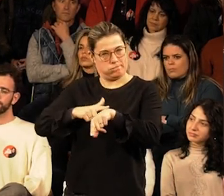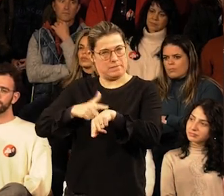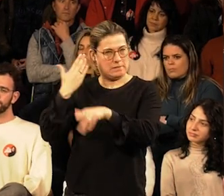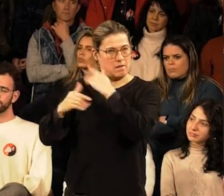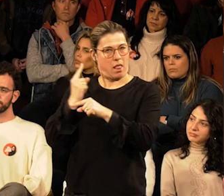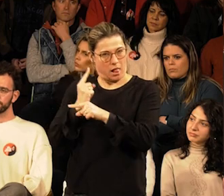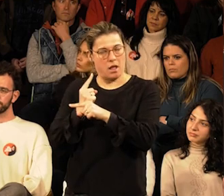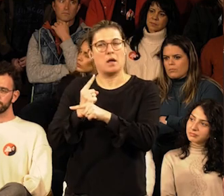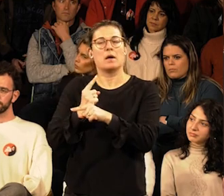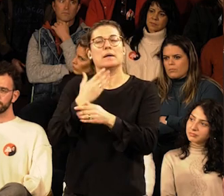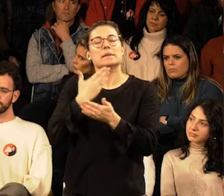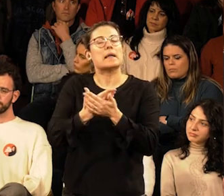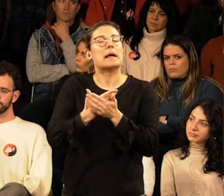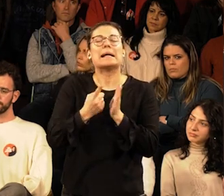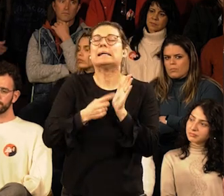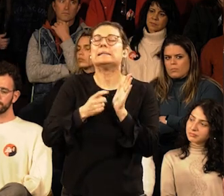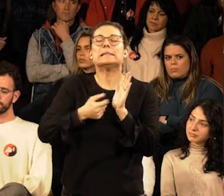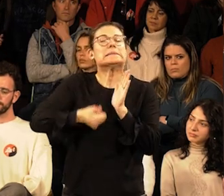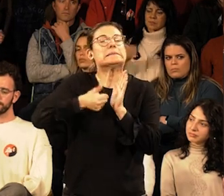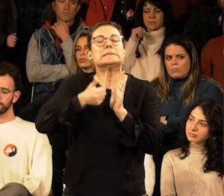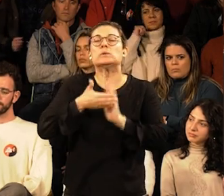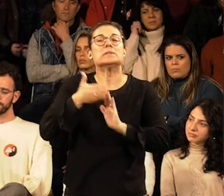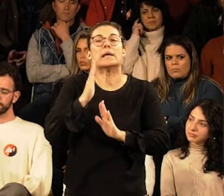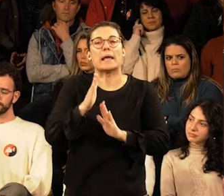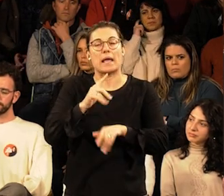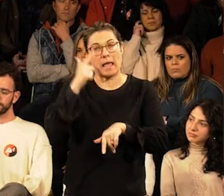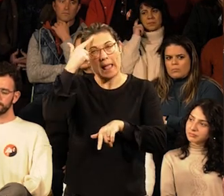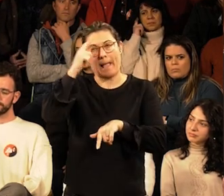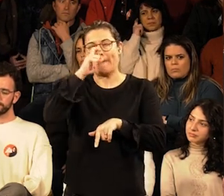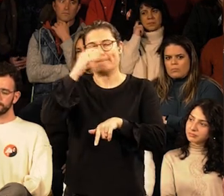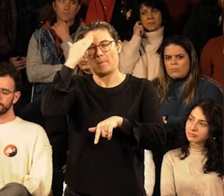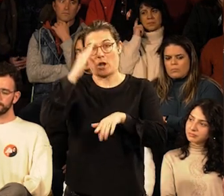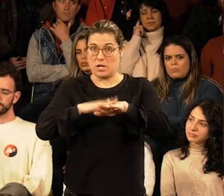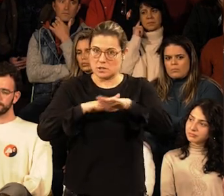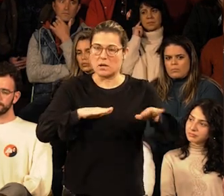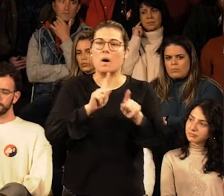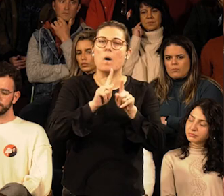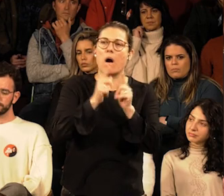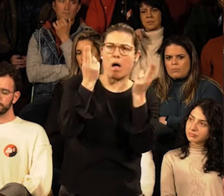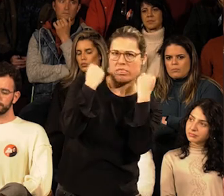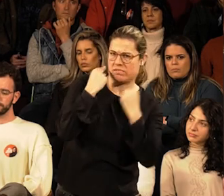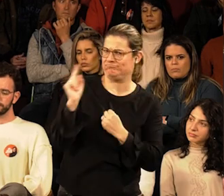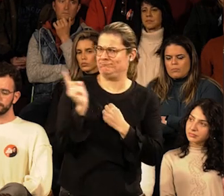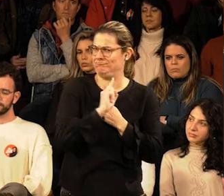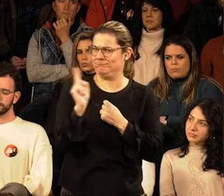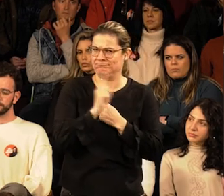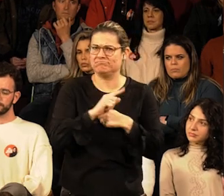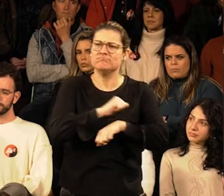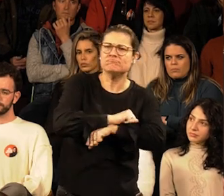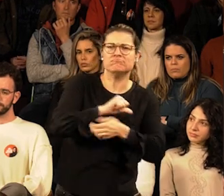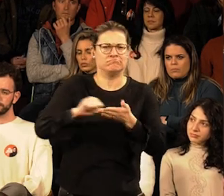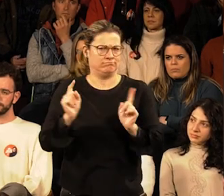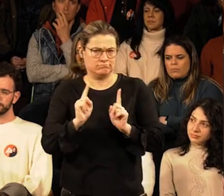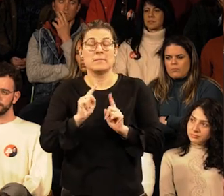passado a urgente necessidade de convocar a memória histórica da esquerda que não se rende e da qual o bloco de